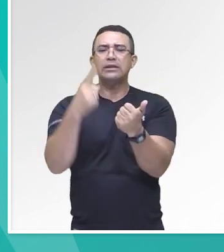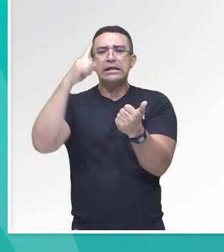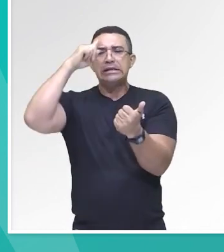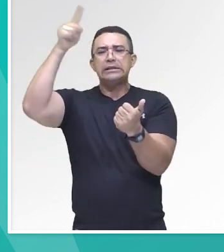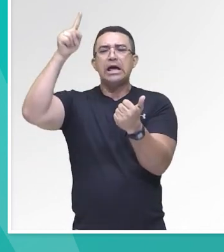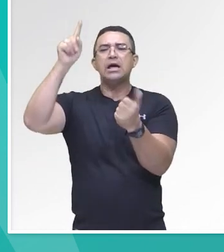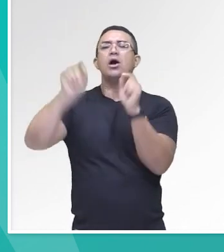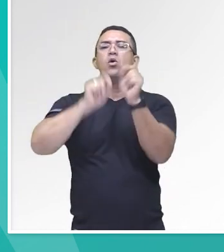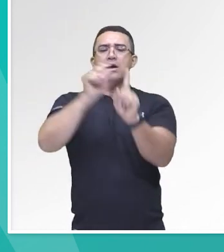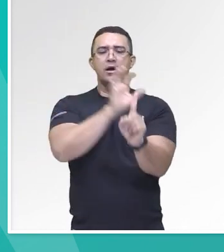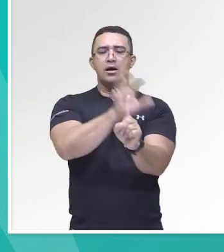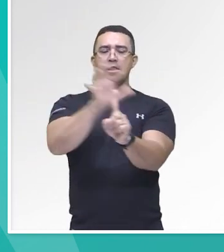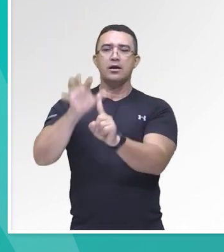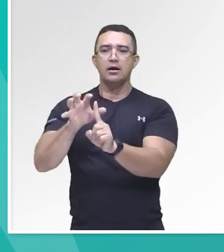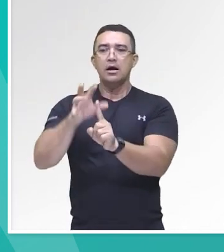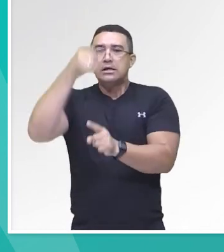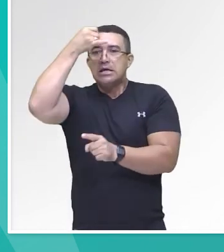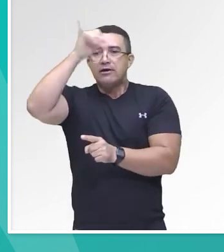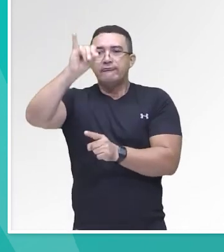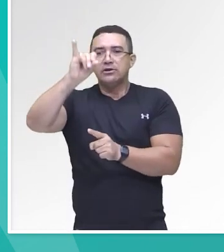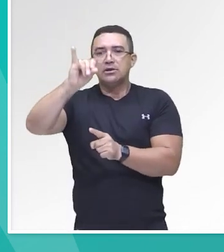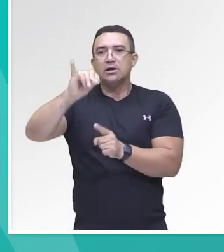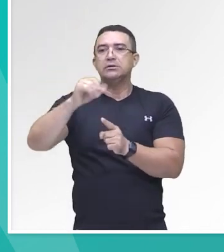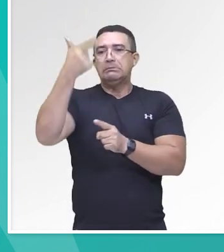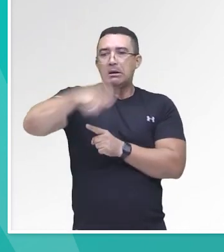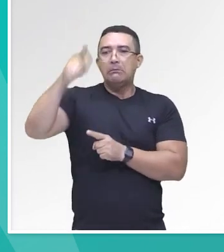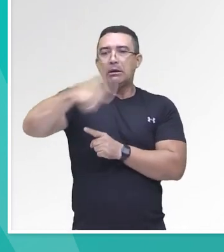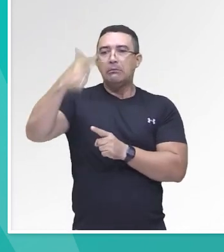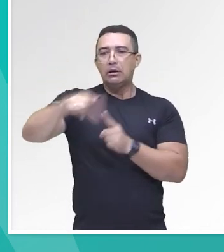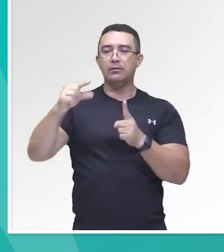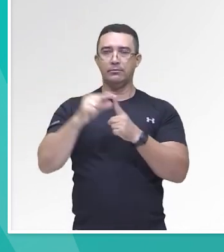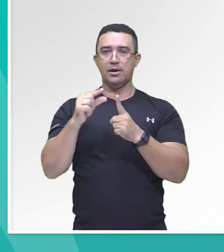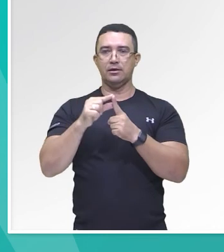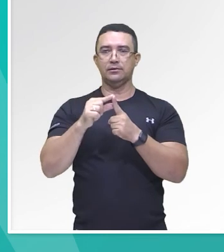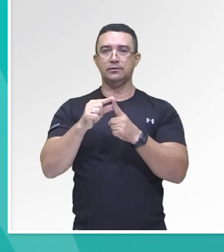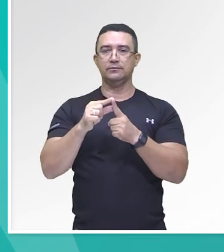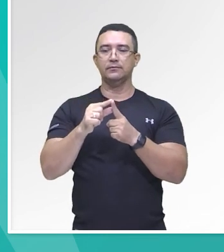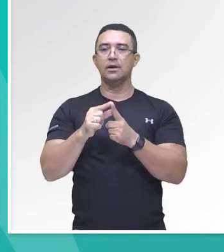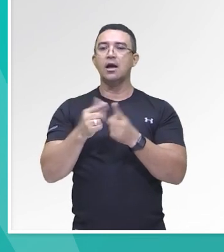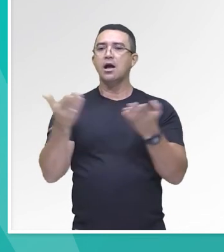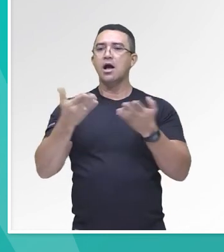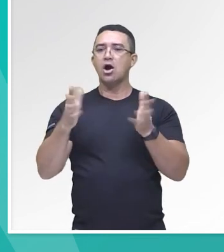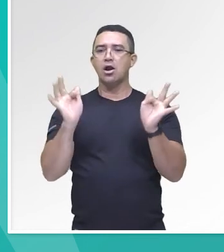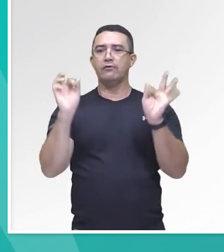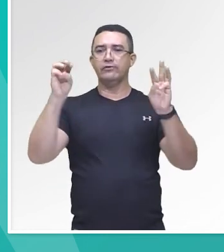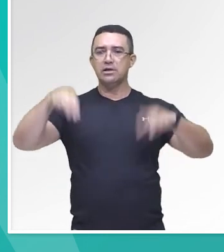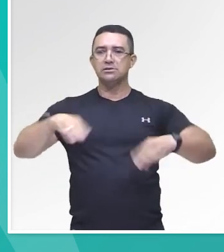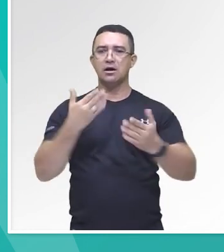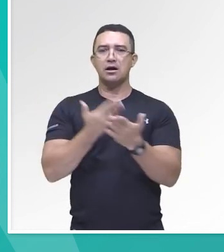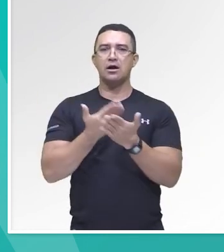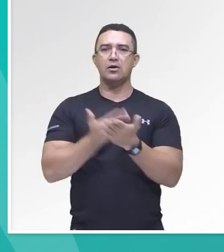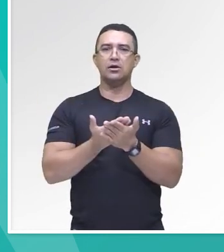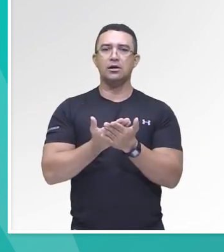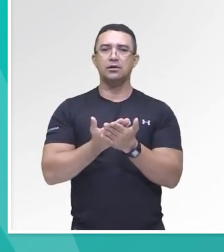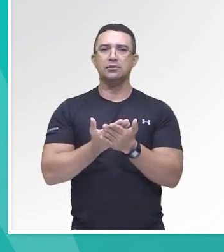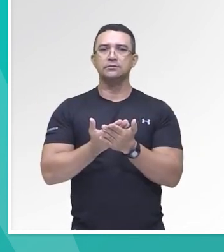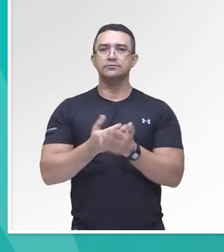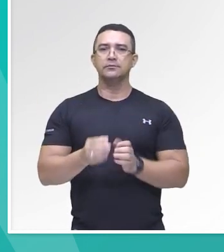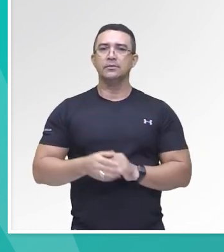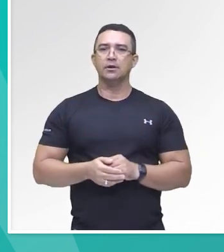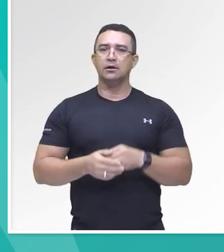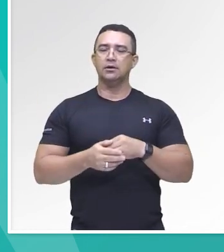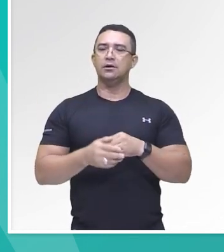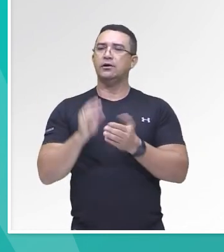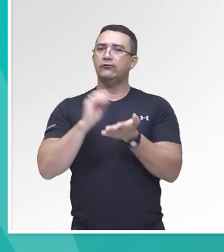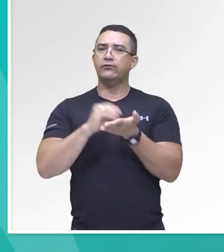aqui e evitando a sua repetição. E aí, para finalizar essa aula, os dois últimos processos de